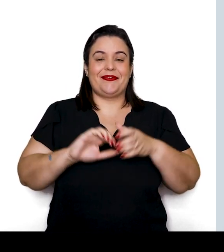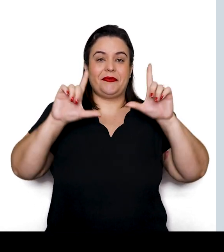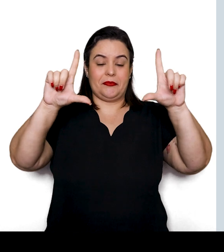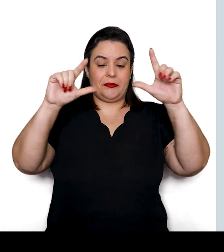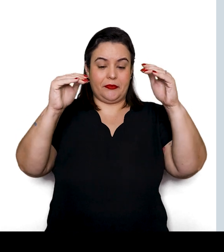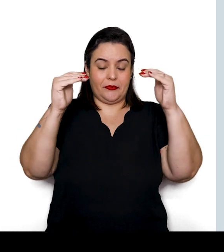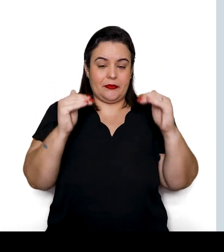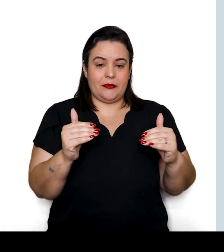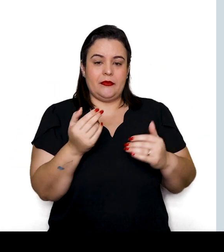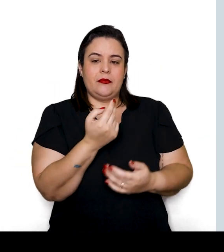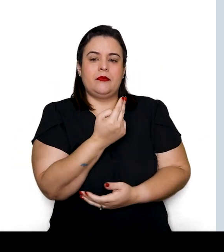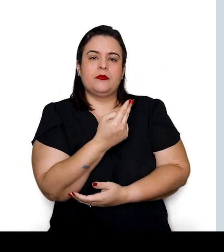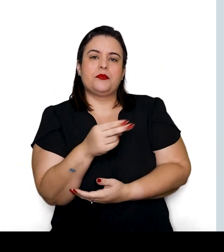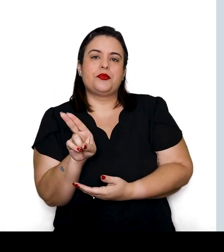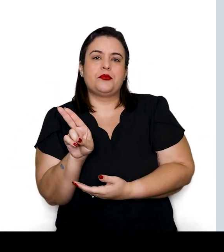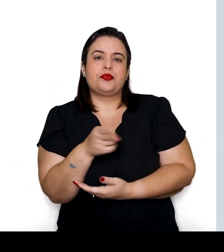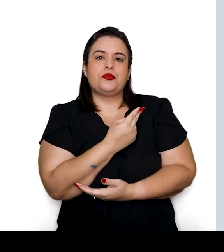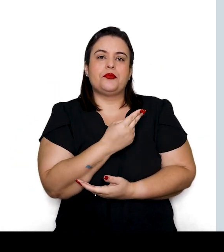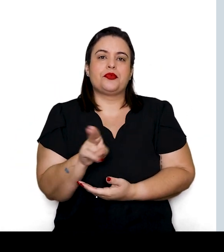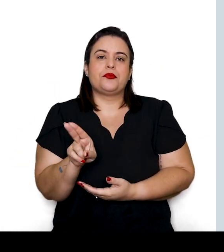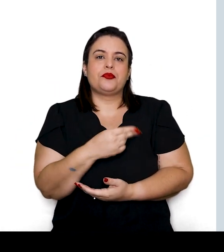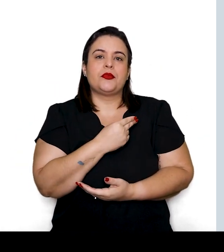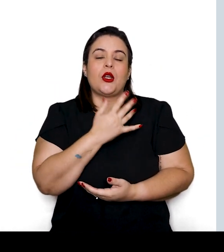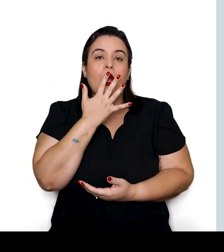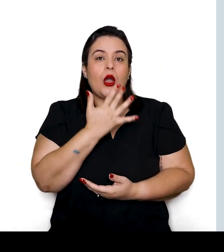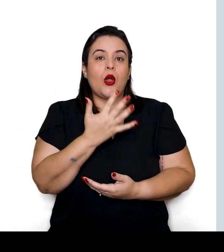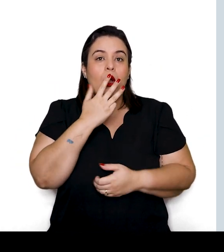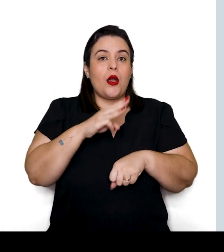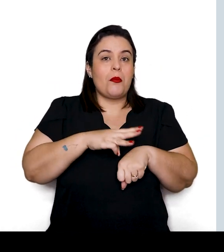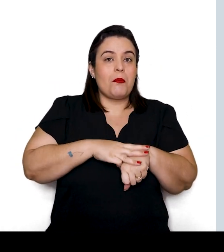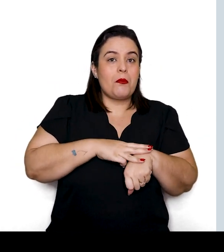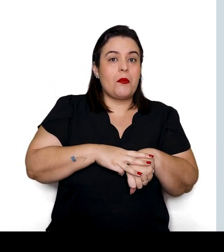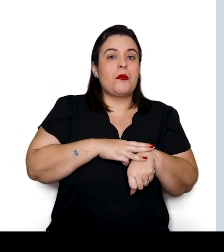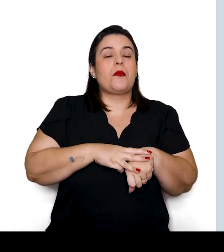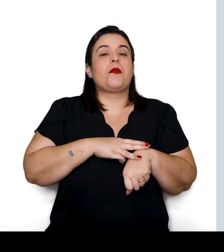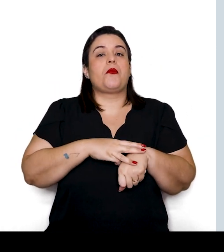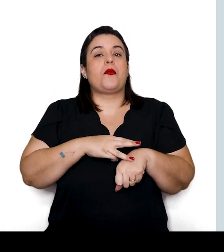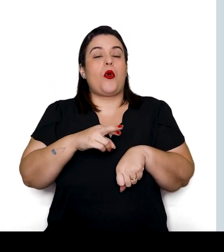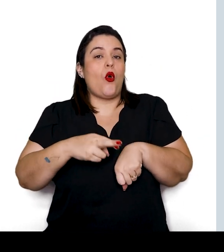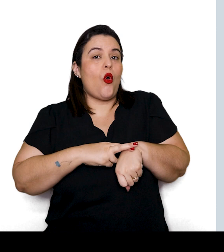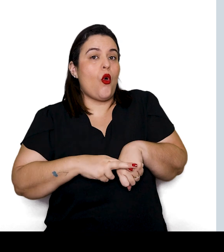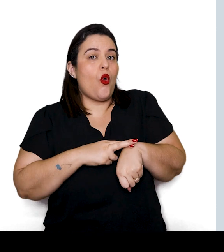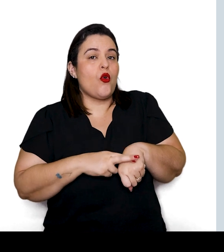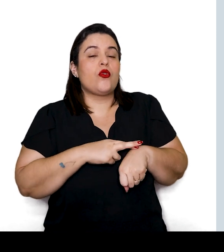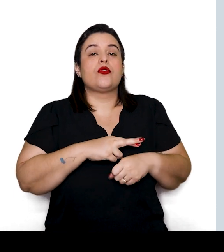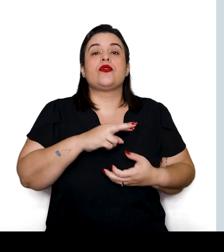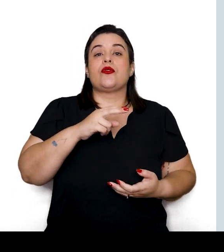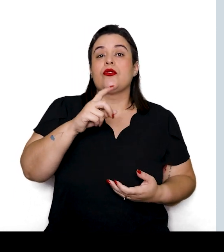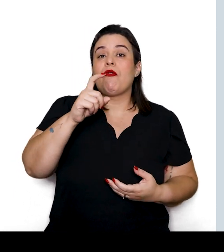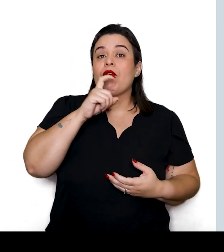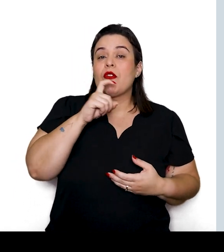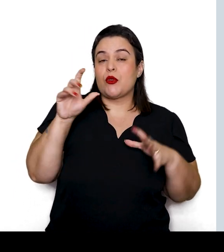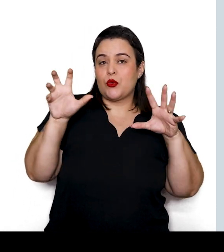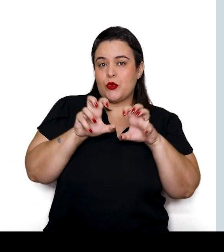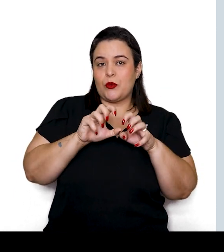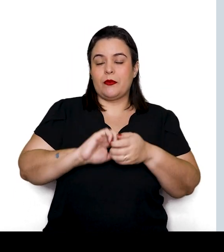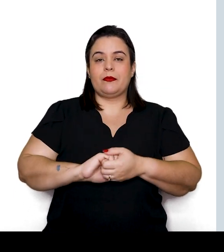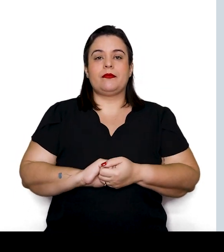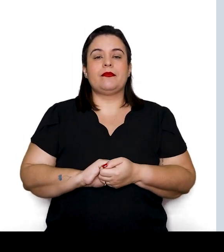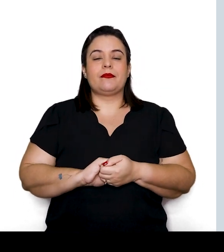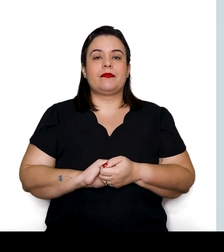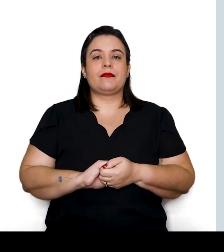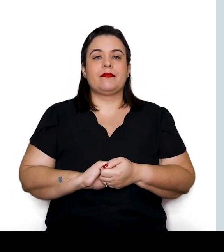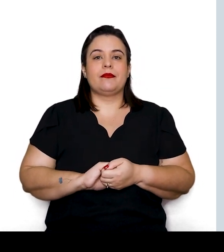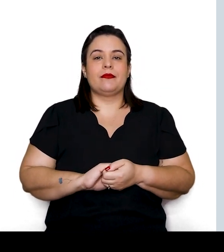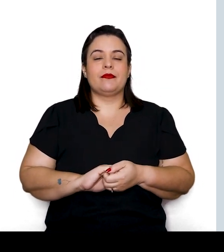da árvore, o campo é pintado com pinceladas horizontais em tons de marrom, roxo e verde escuro. A